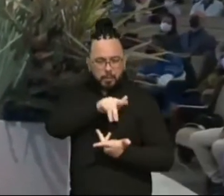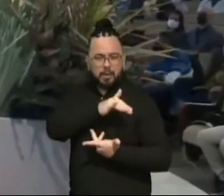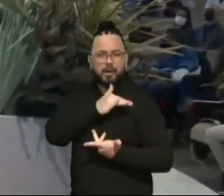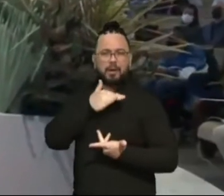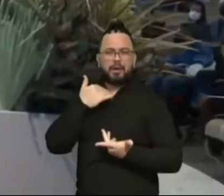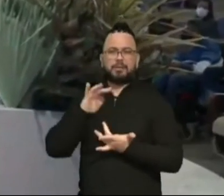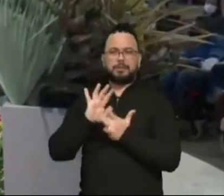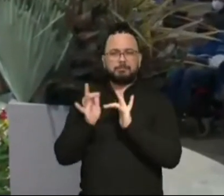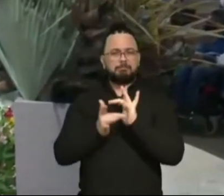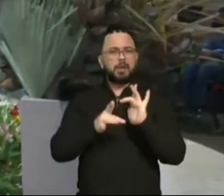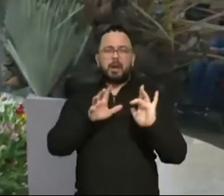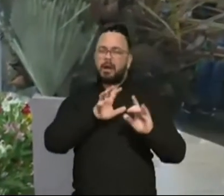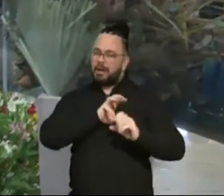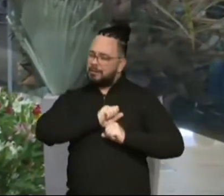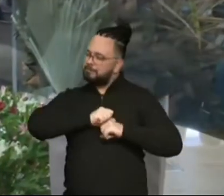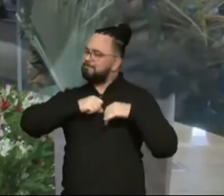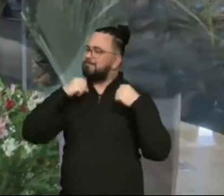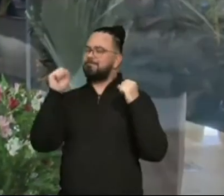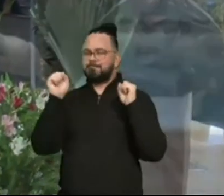morrer? Pra